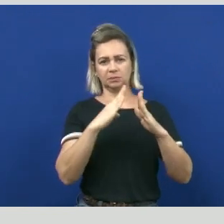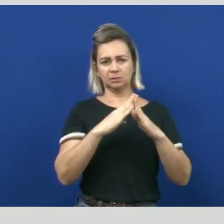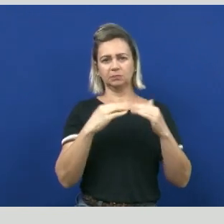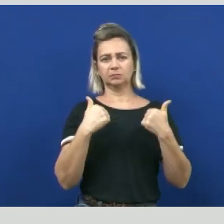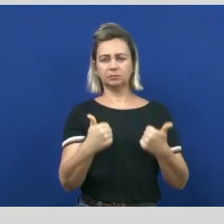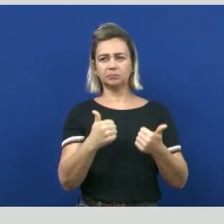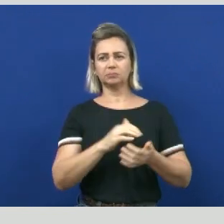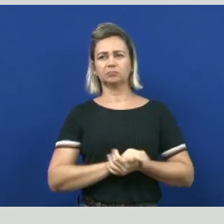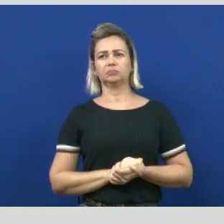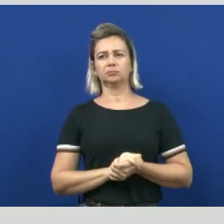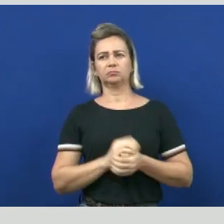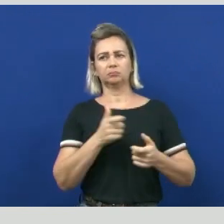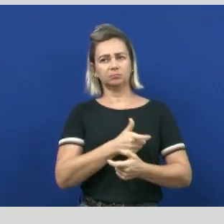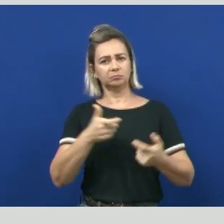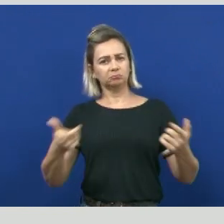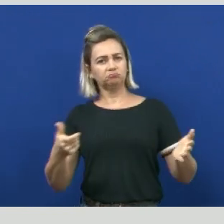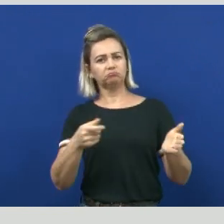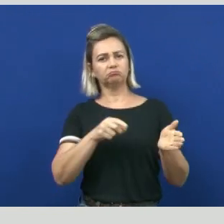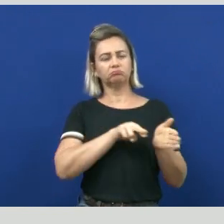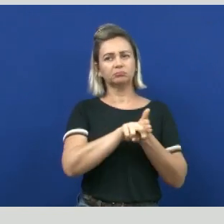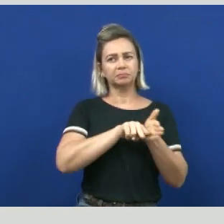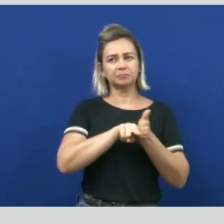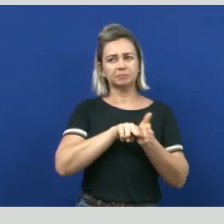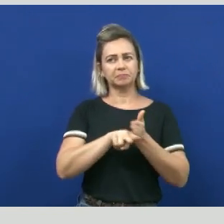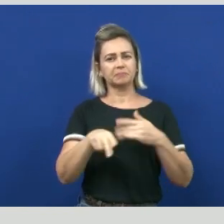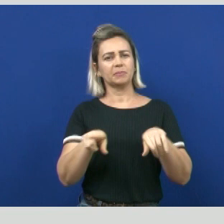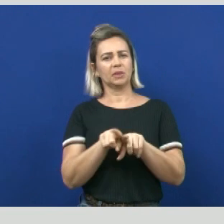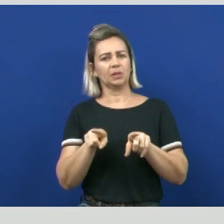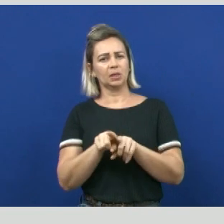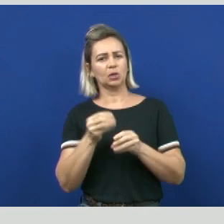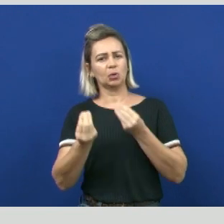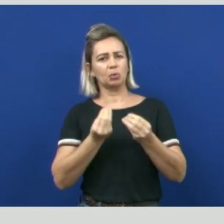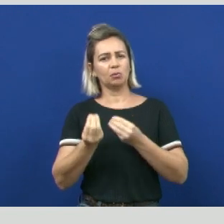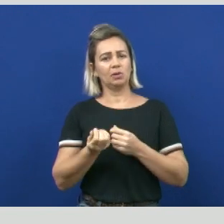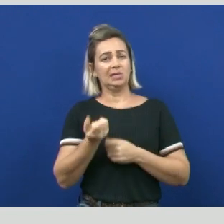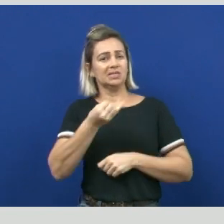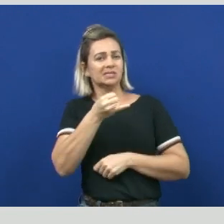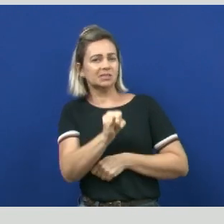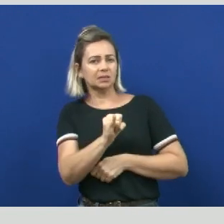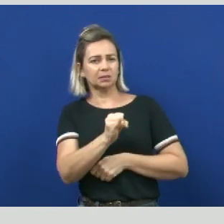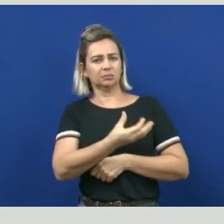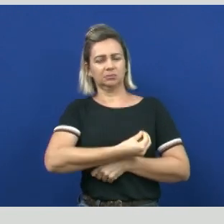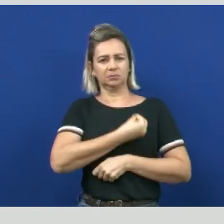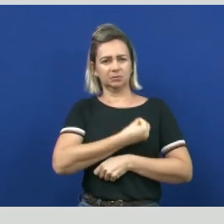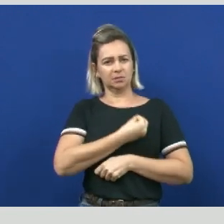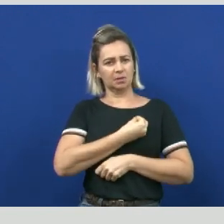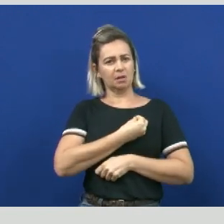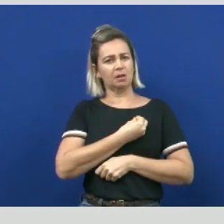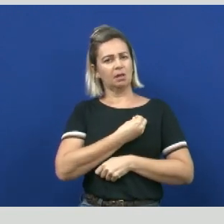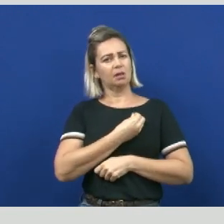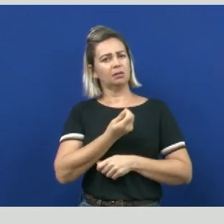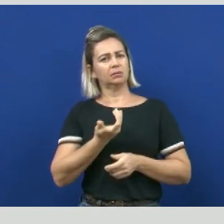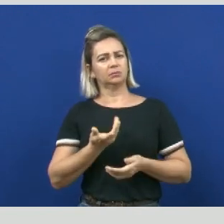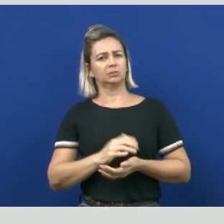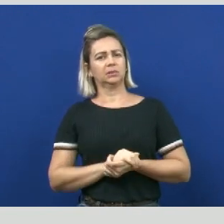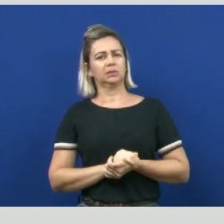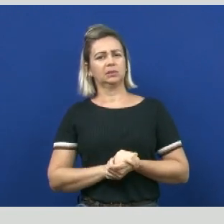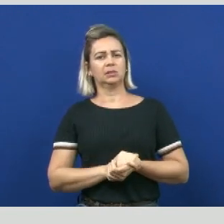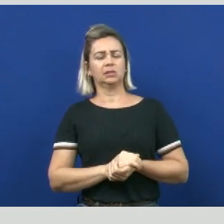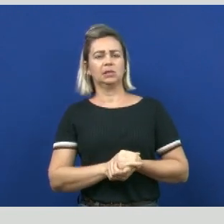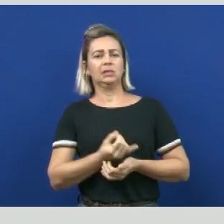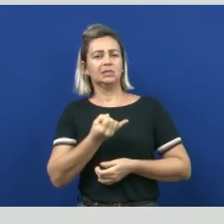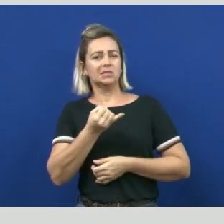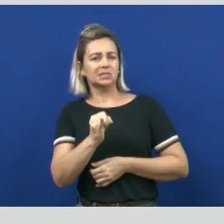da área biológica considera complexa a tarefa de definir se os seres vivos são seres, se os